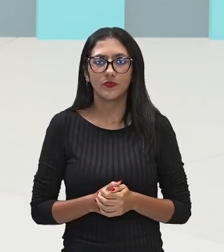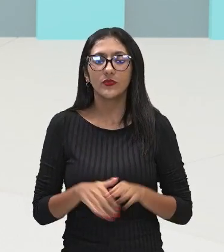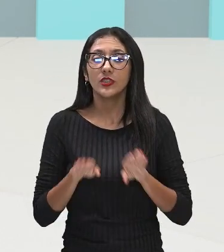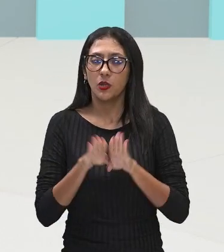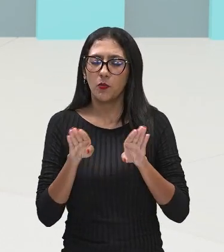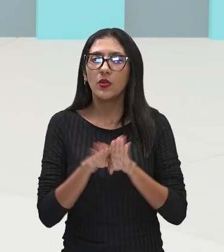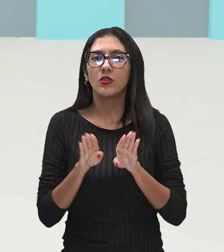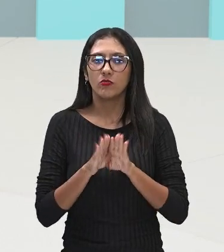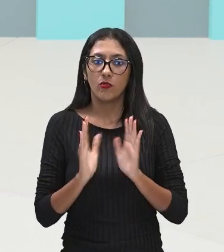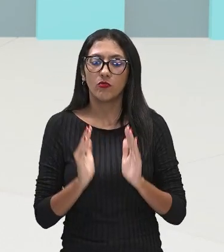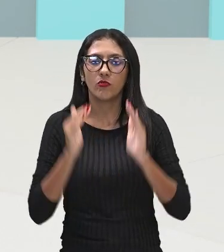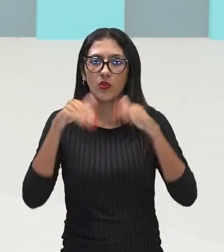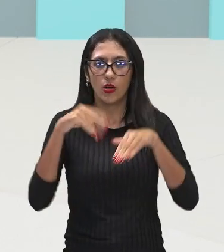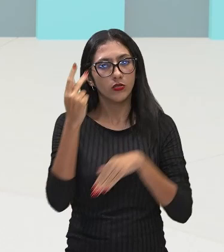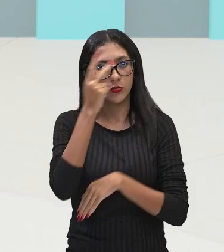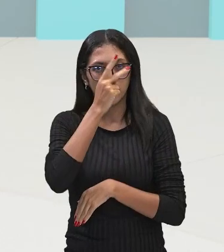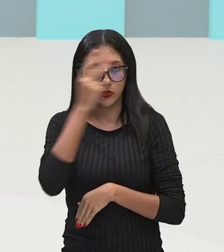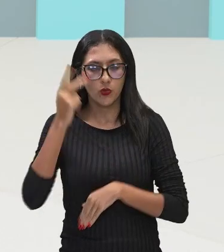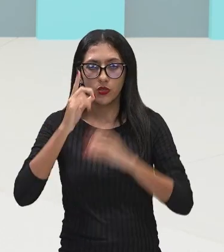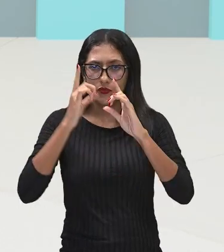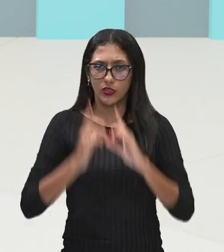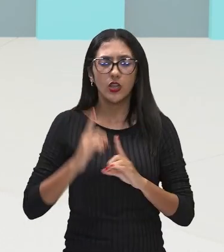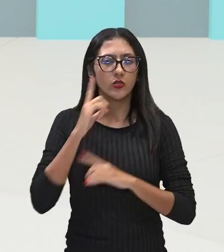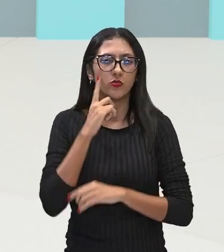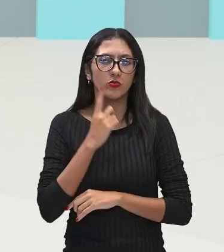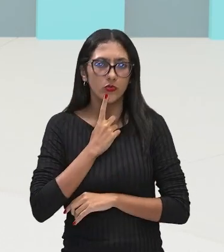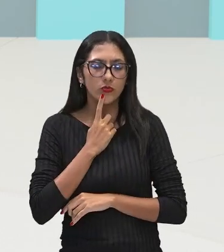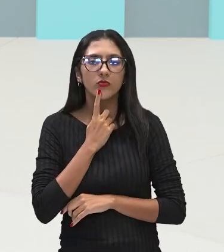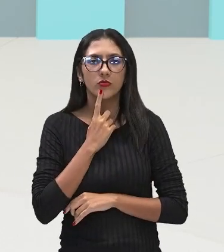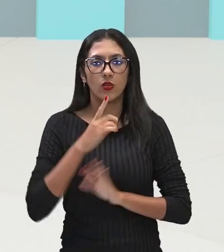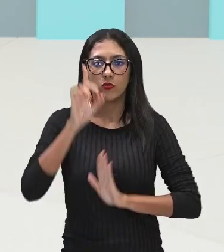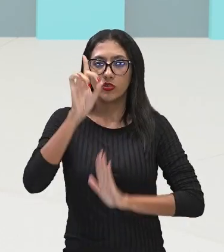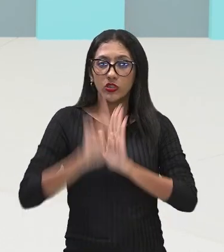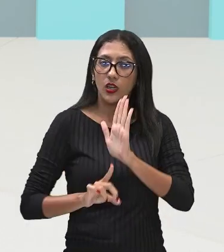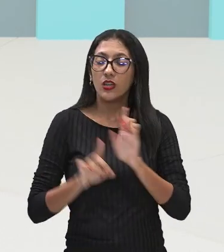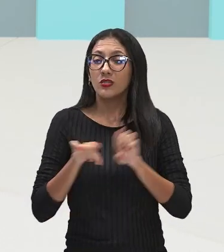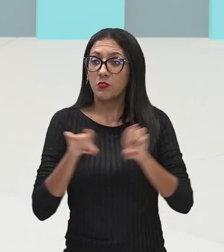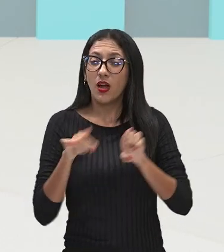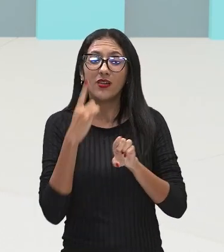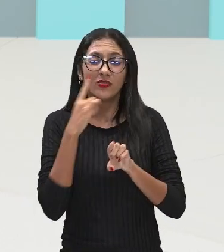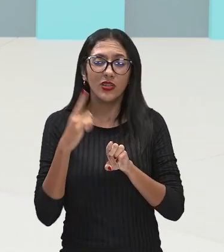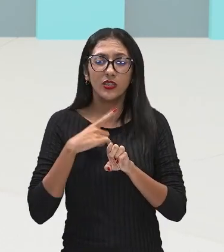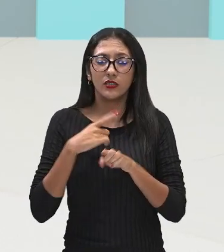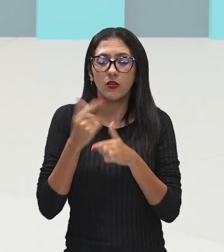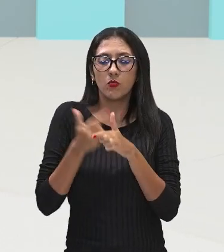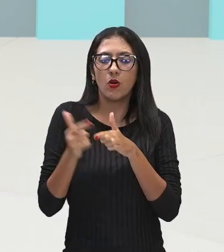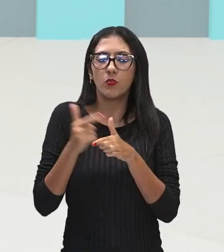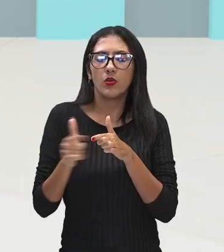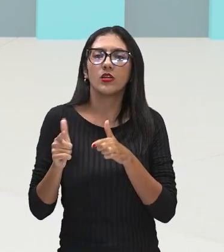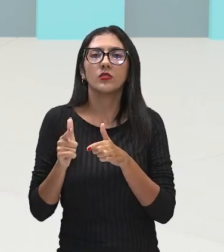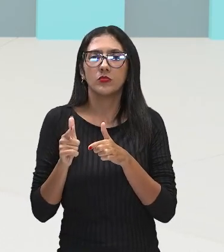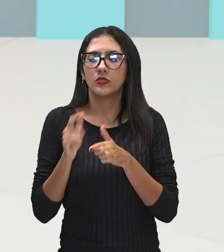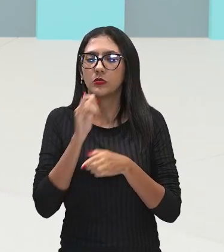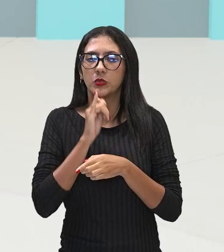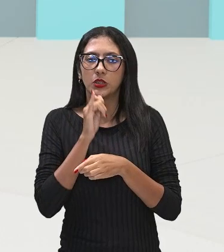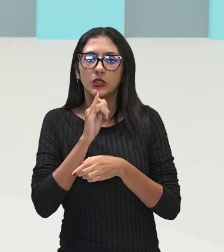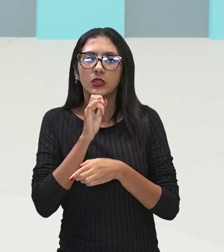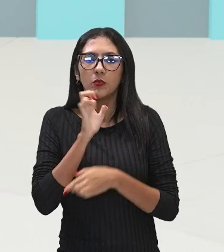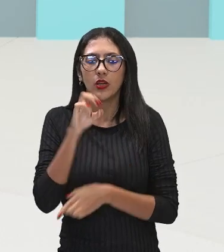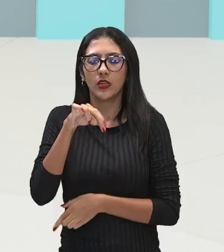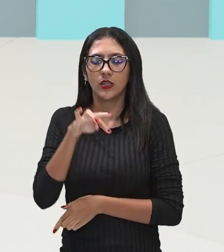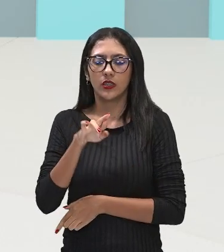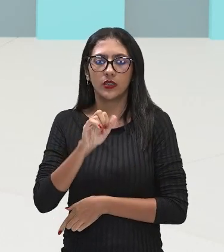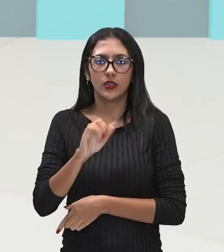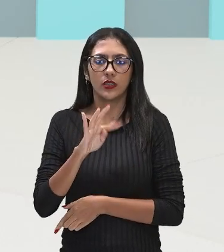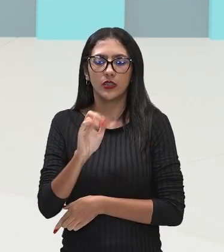pessoas com deficiência, continuo tratando ainda do direito, só que agora eu trago uma situação de oposição. Olha, embora de